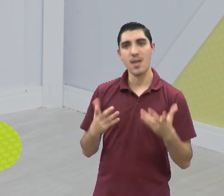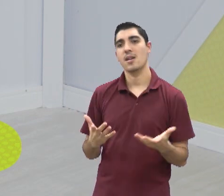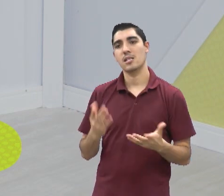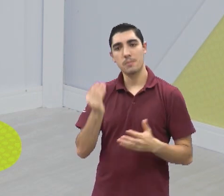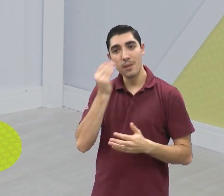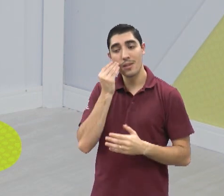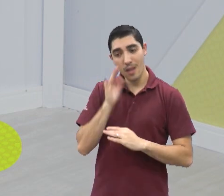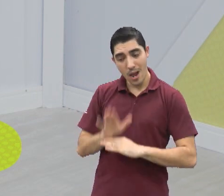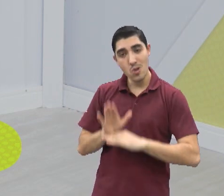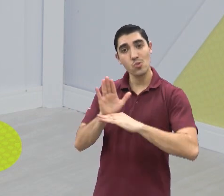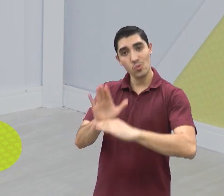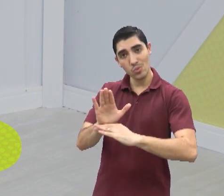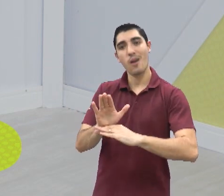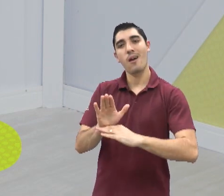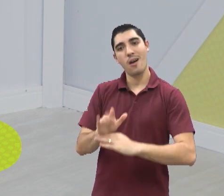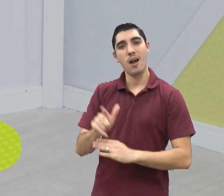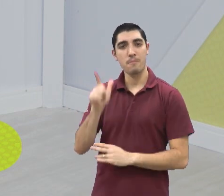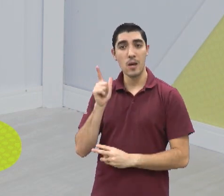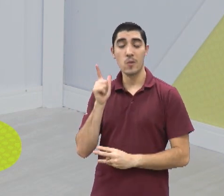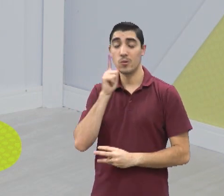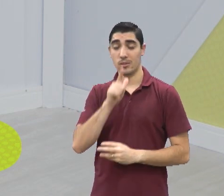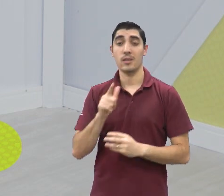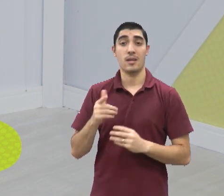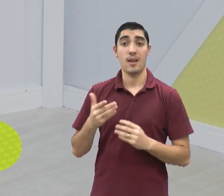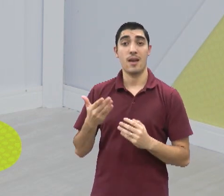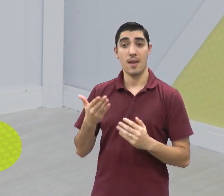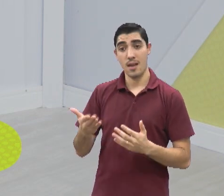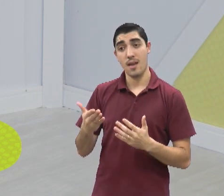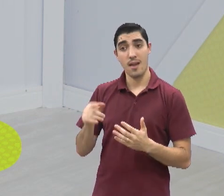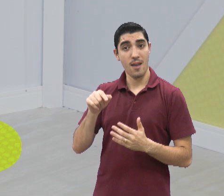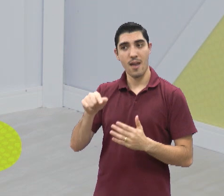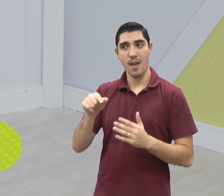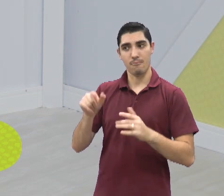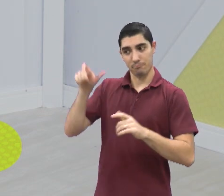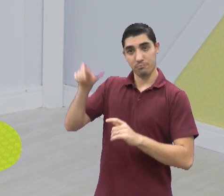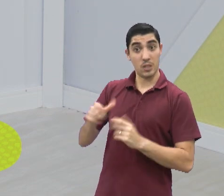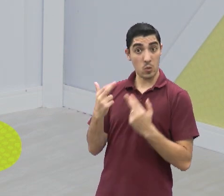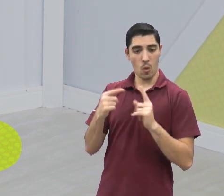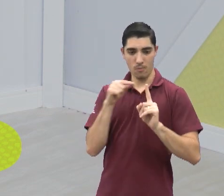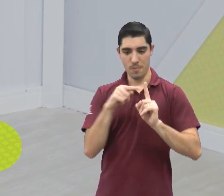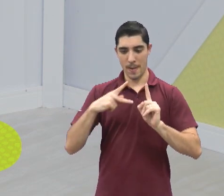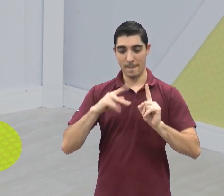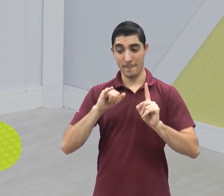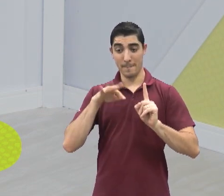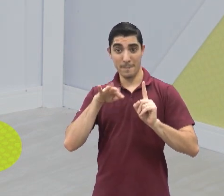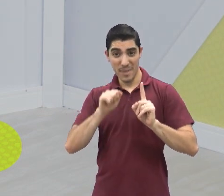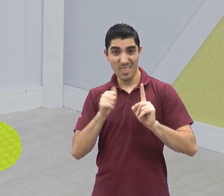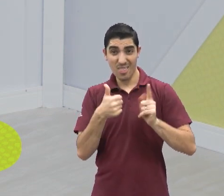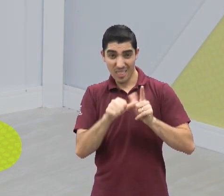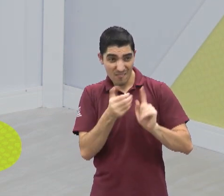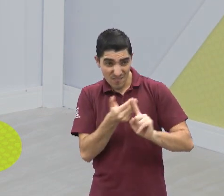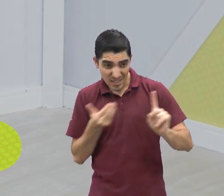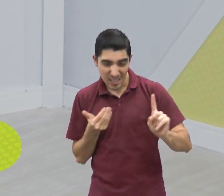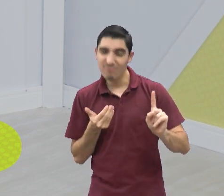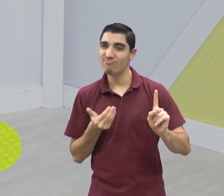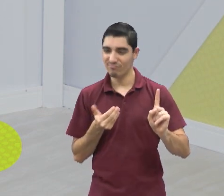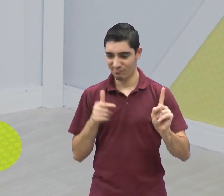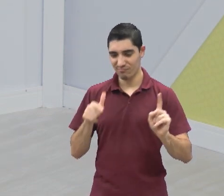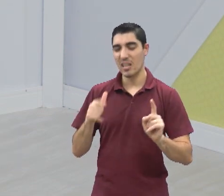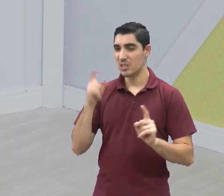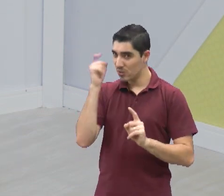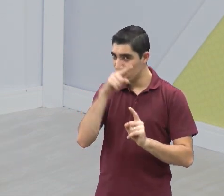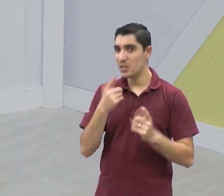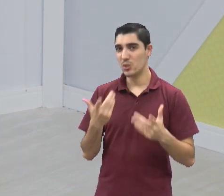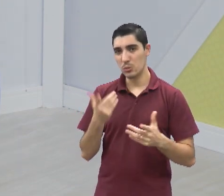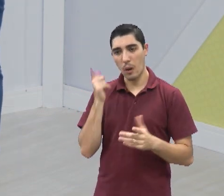equipe para poder tirar um pouco de vantagem. Você ter um jogador da qualidade do Pinta fora realmente faz a diferença. Matheus, coloca pra gente aqui a classificação